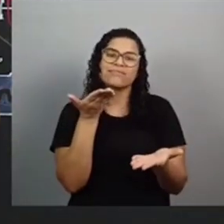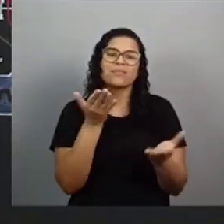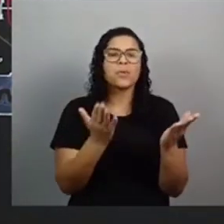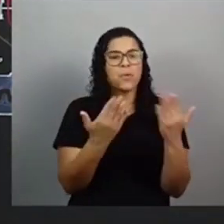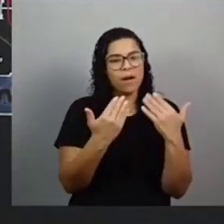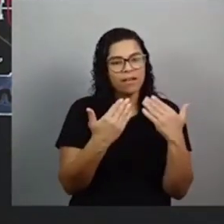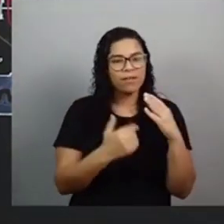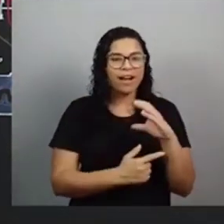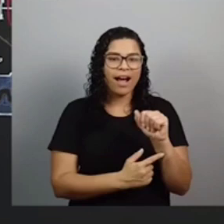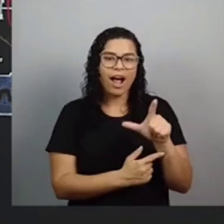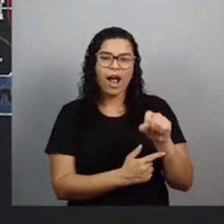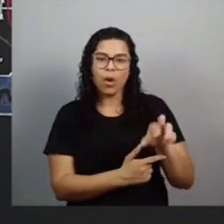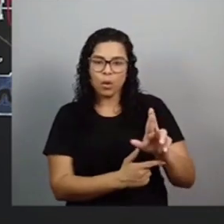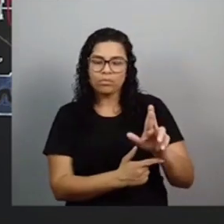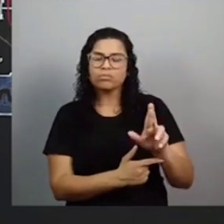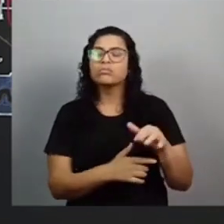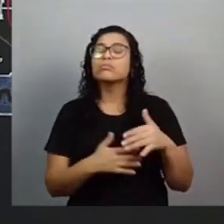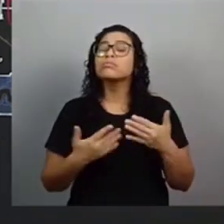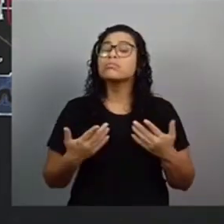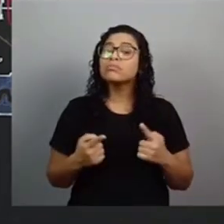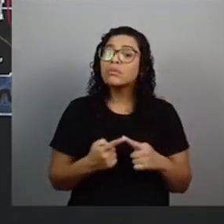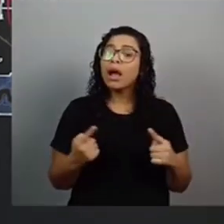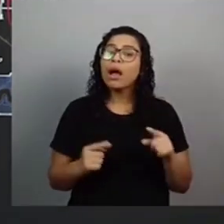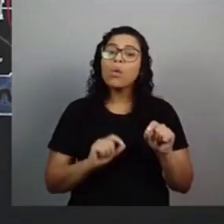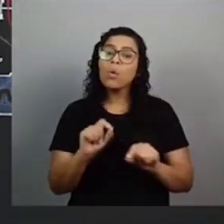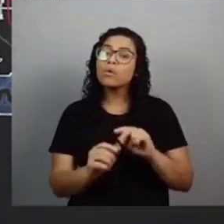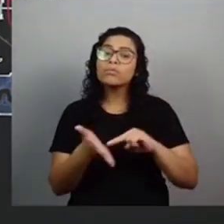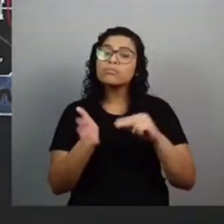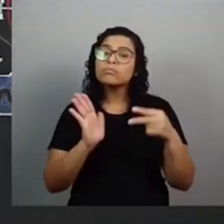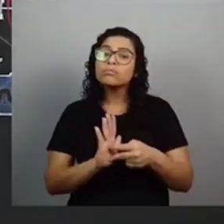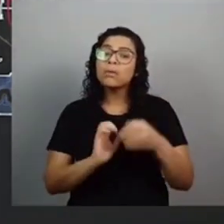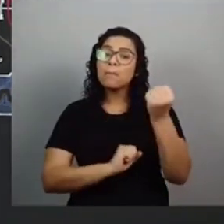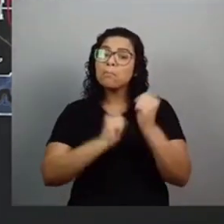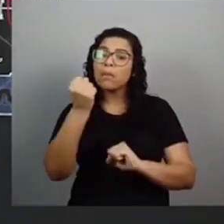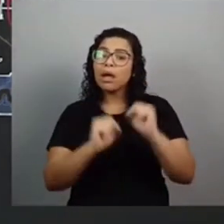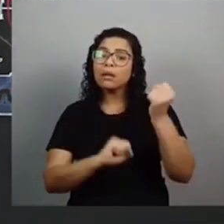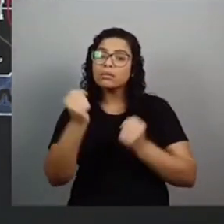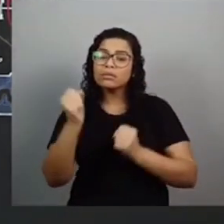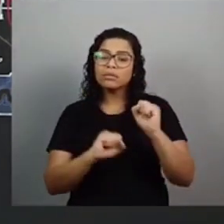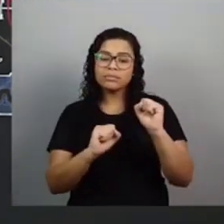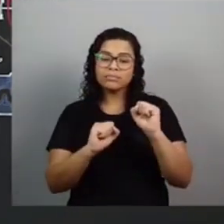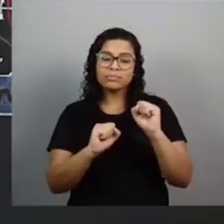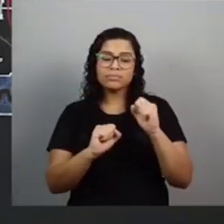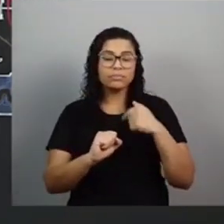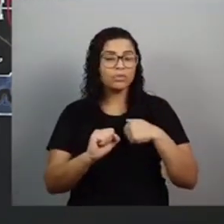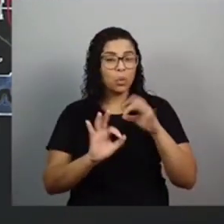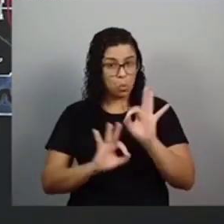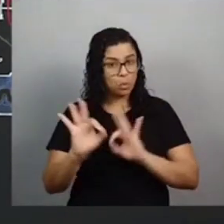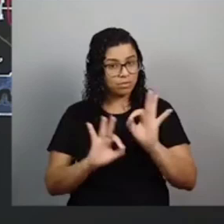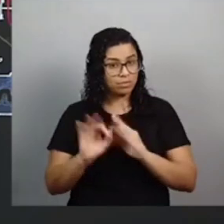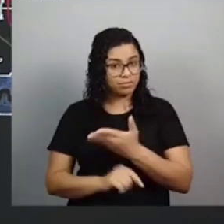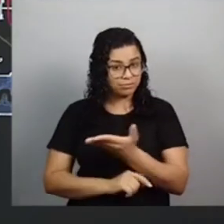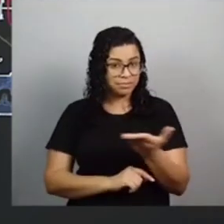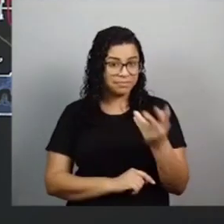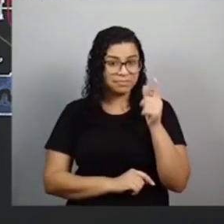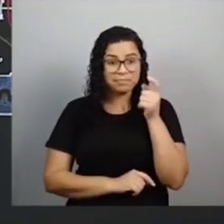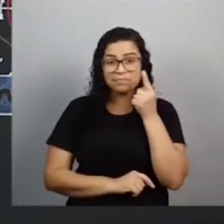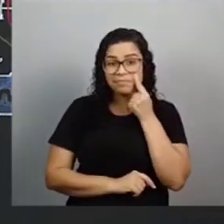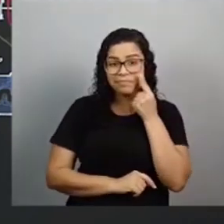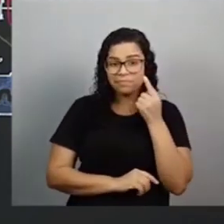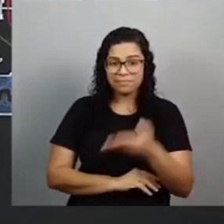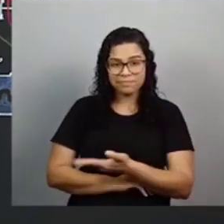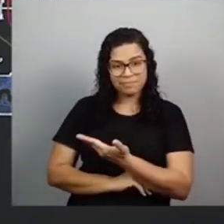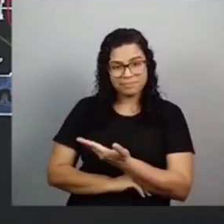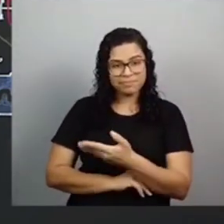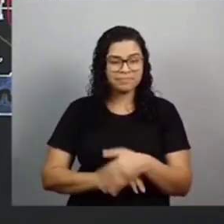que máquinas térmicas são essas? Coloquei aqui para você um super esquema de um tipo de máquina que é comum, por